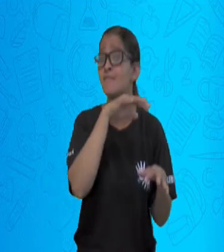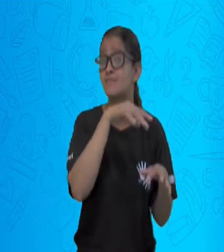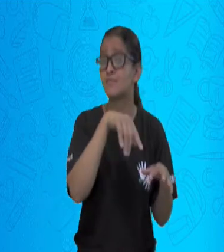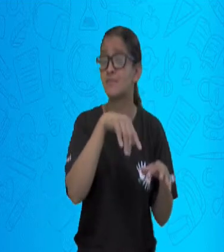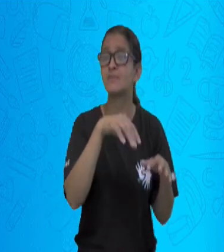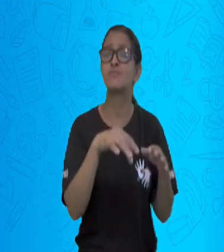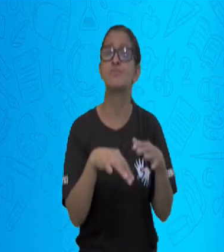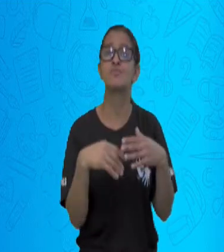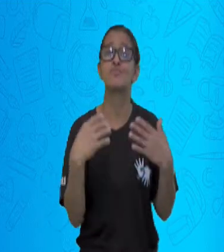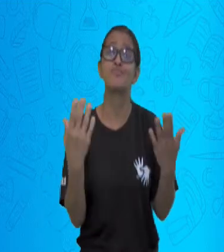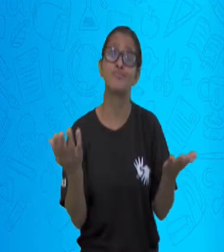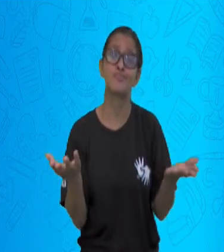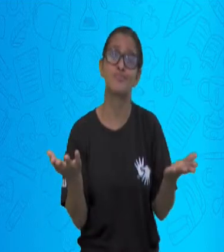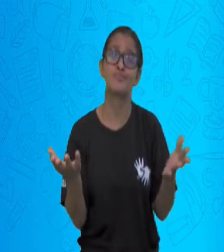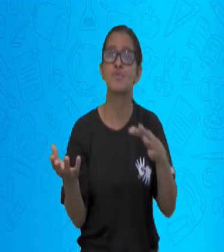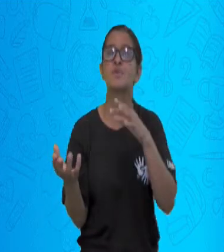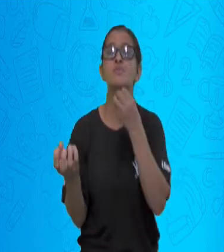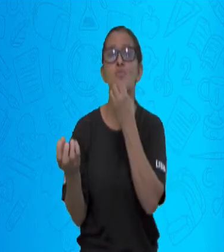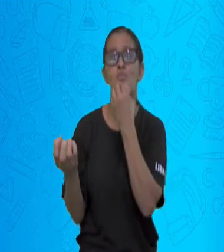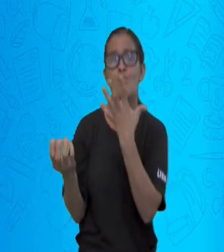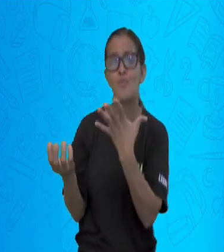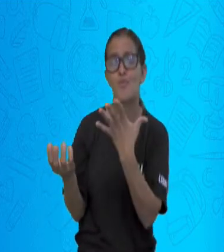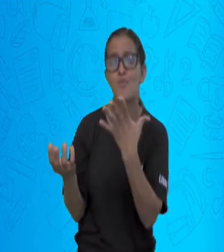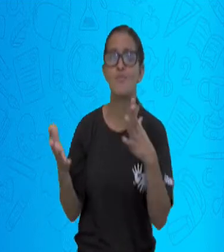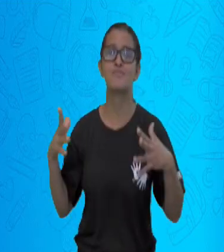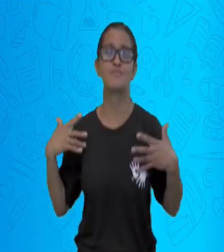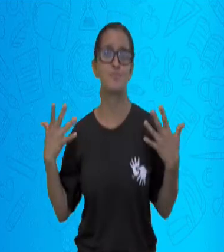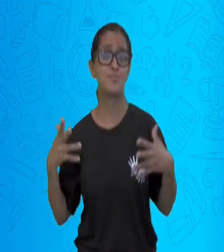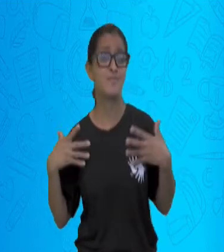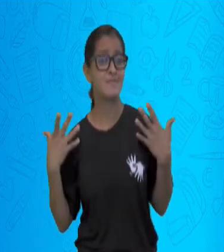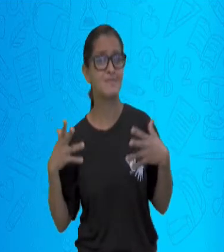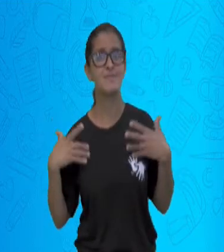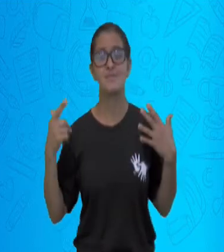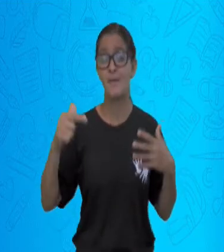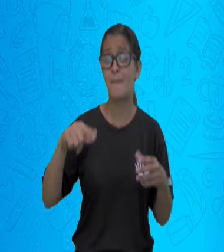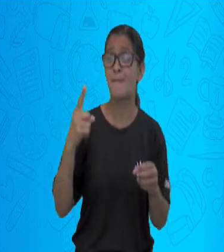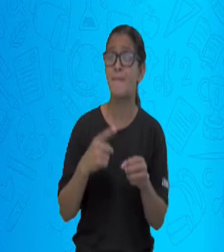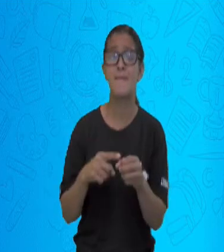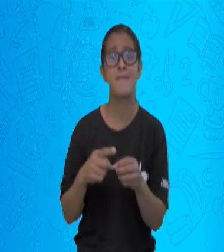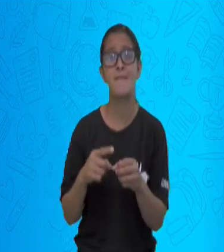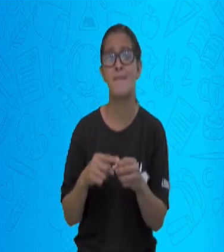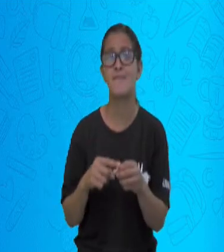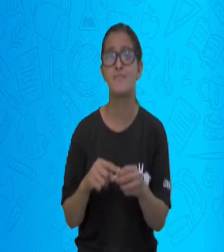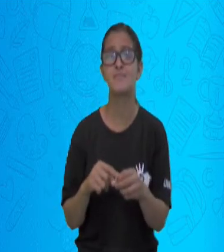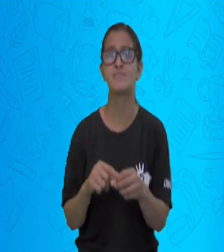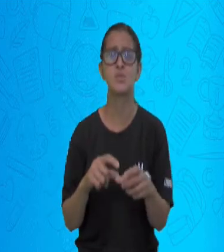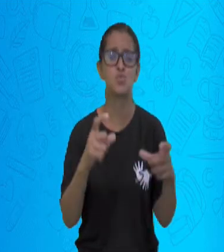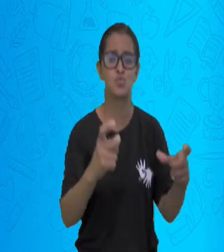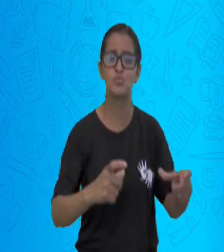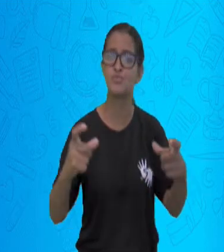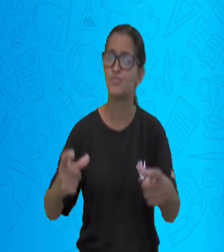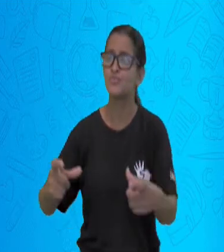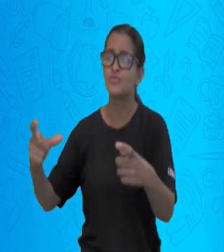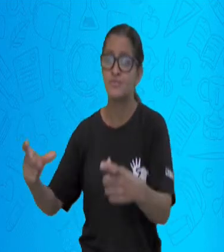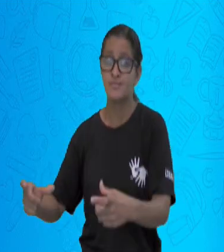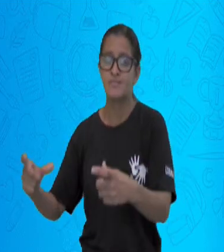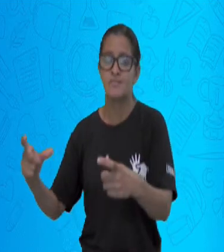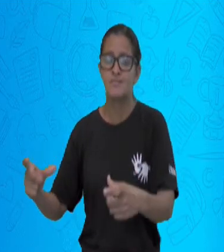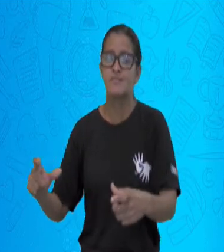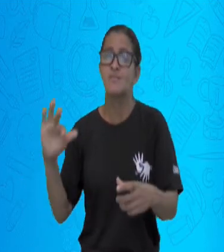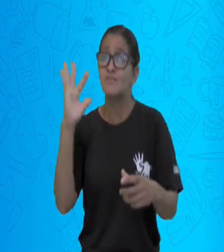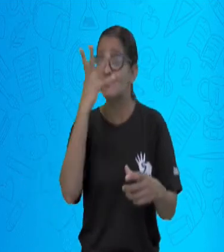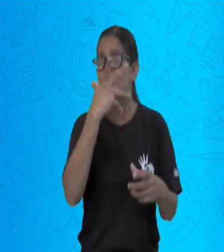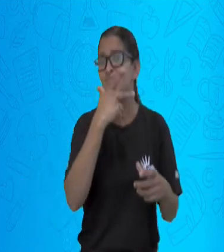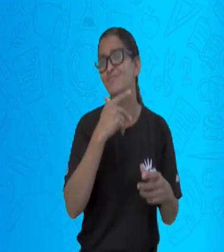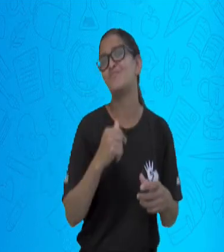outro estado, ou até mesmo passeamos para dentro da nossa cidade, né, conhecemos vários pontos turísticos. Isso é o quê?